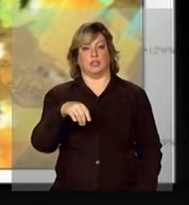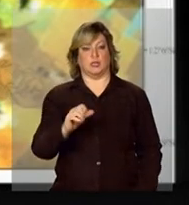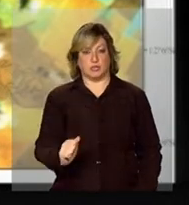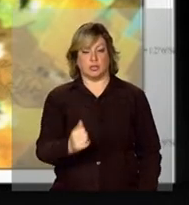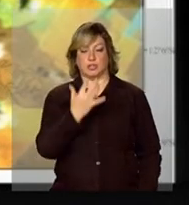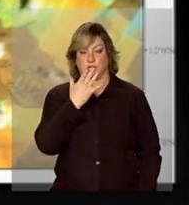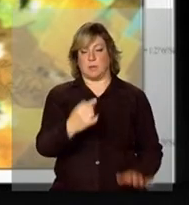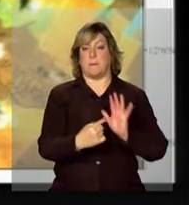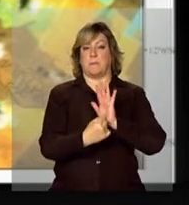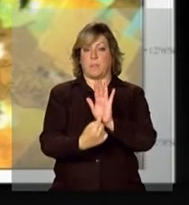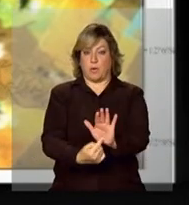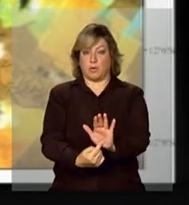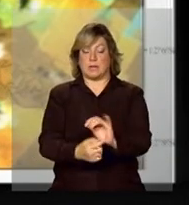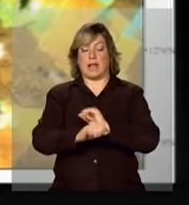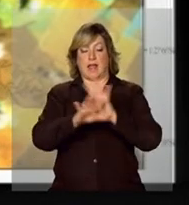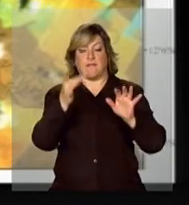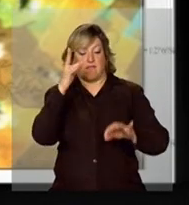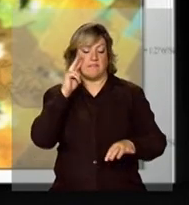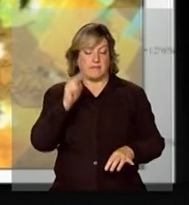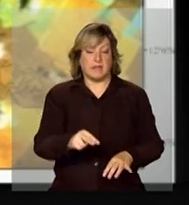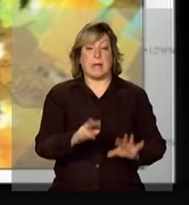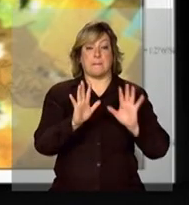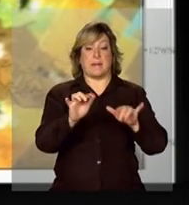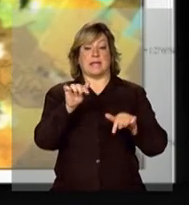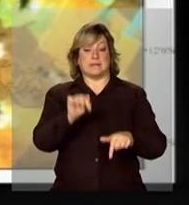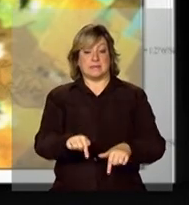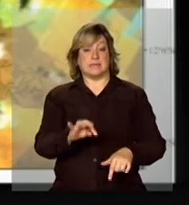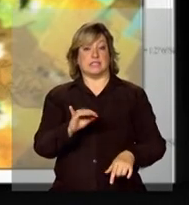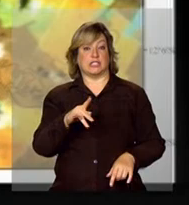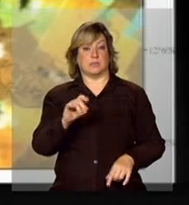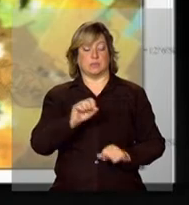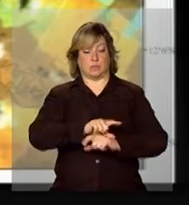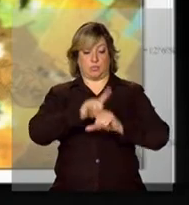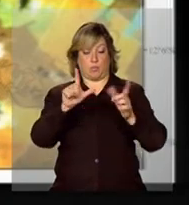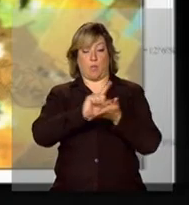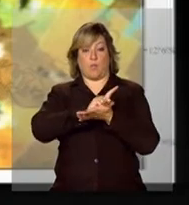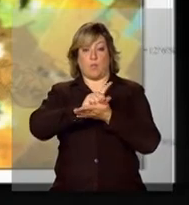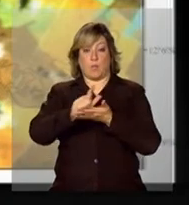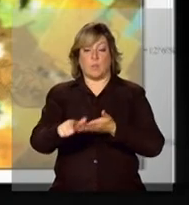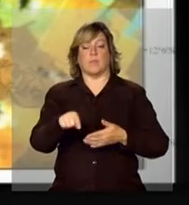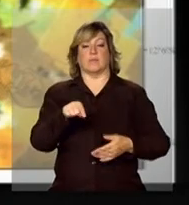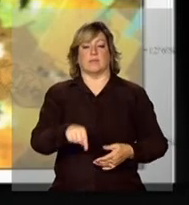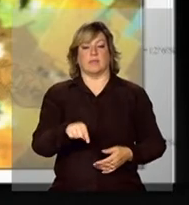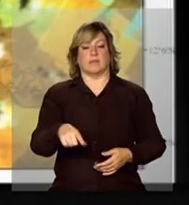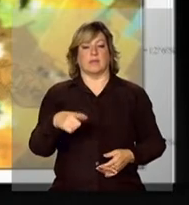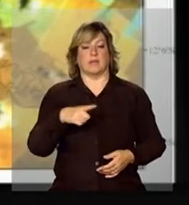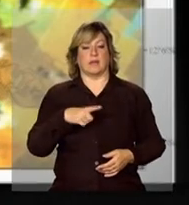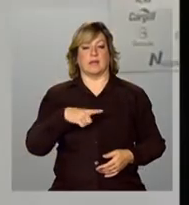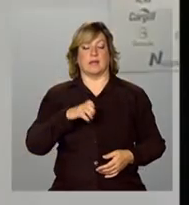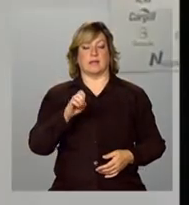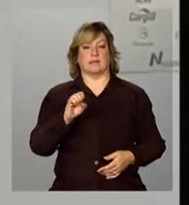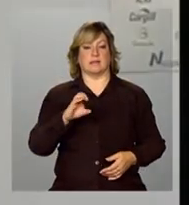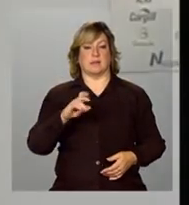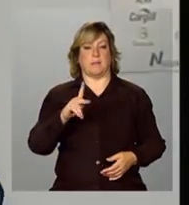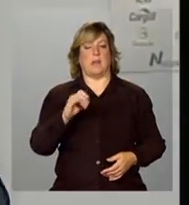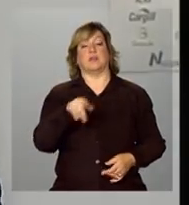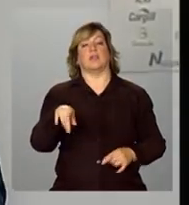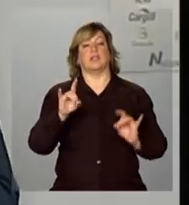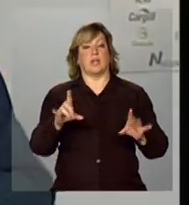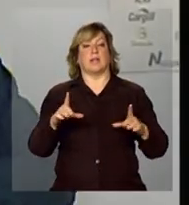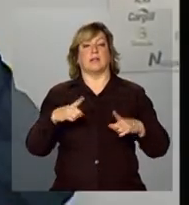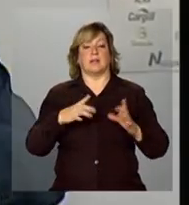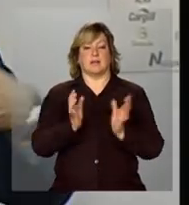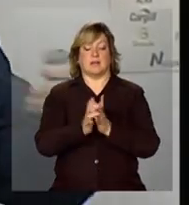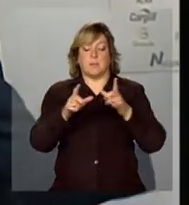imagem, identificando claramente a soja. Mas esse tipo de imagem aqui, com alta resolução espectral e espacial, está disponível só para